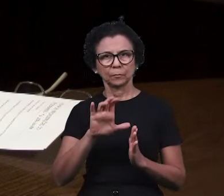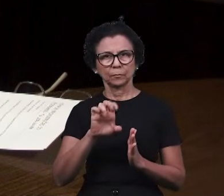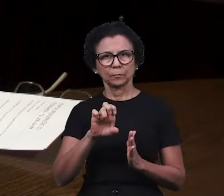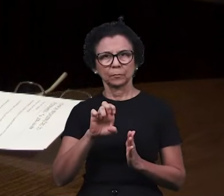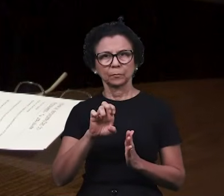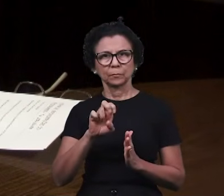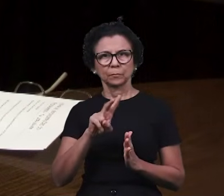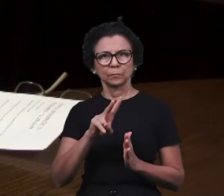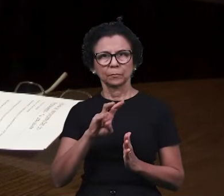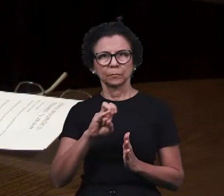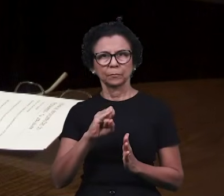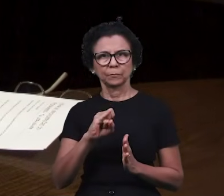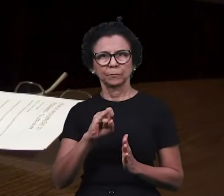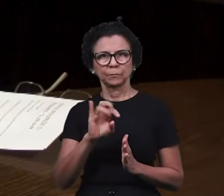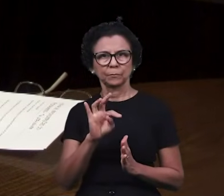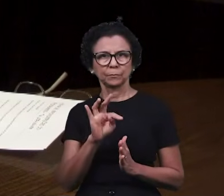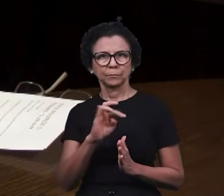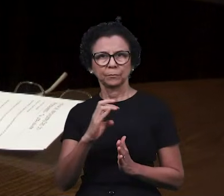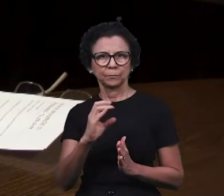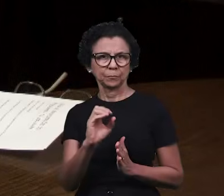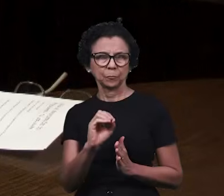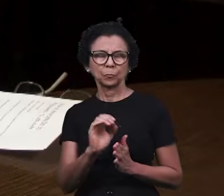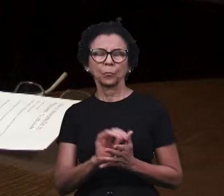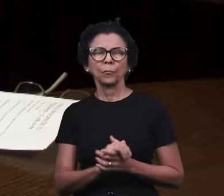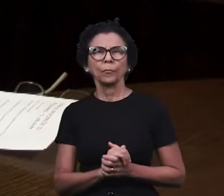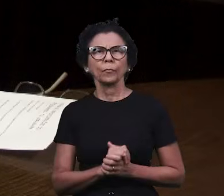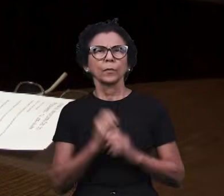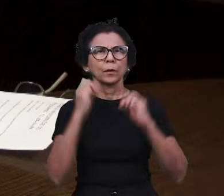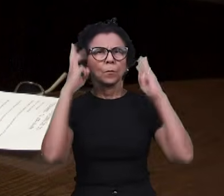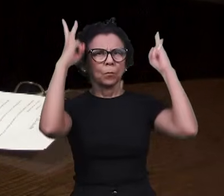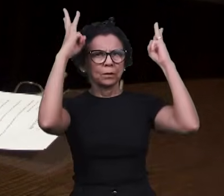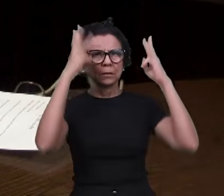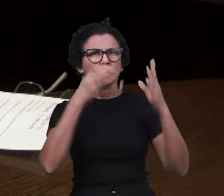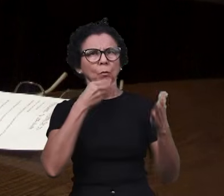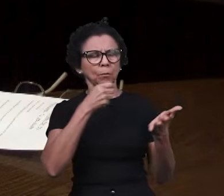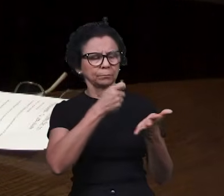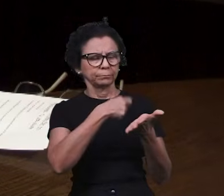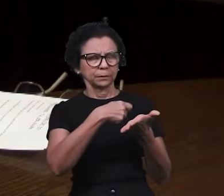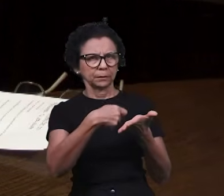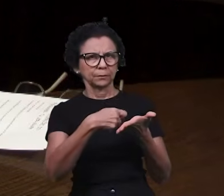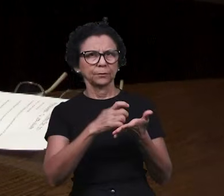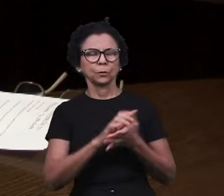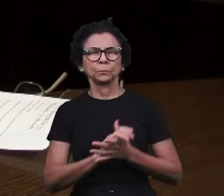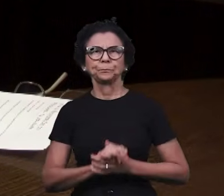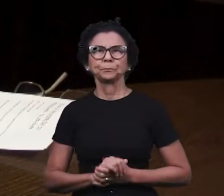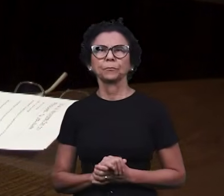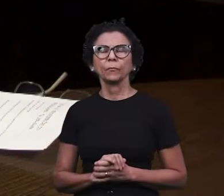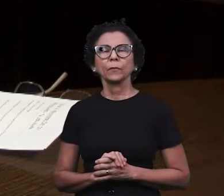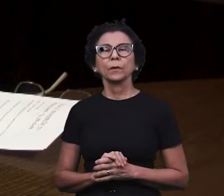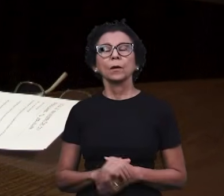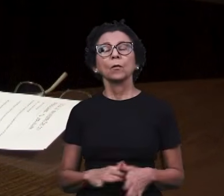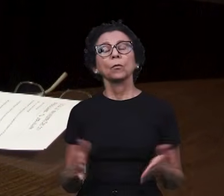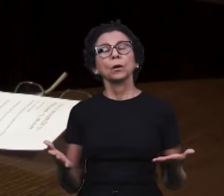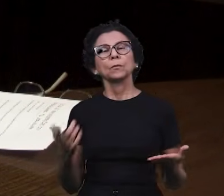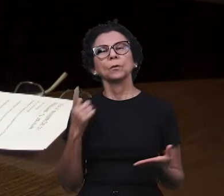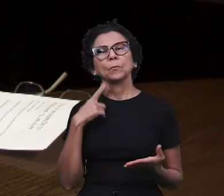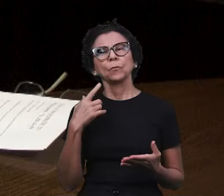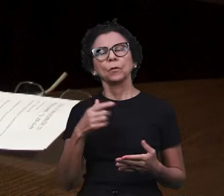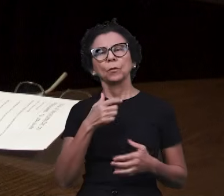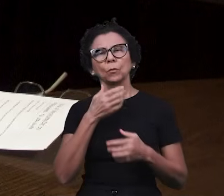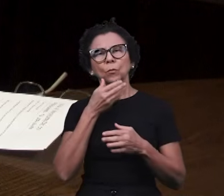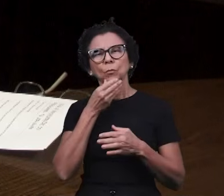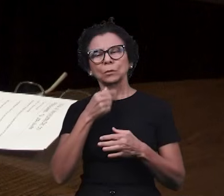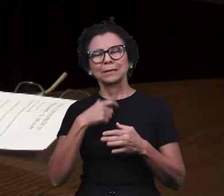livros escritos por Moisés. E hoje nós vamos entrar um pouco mais agora no ofício do